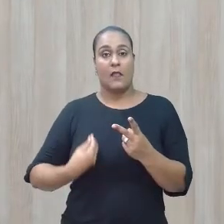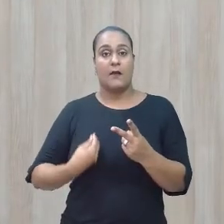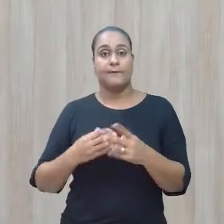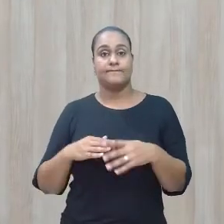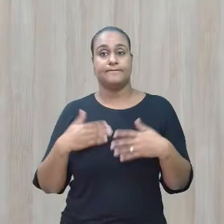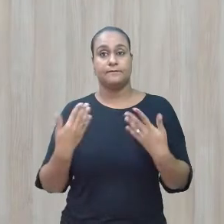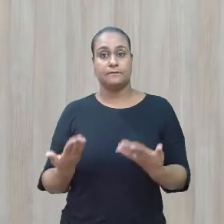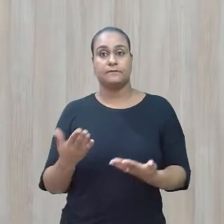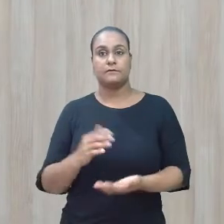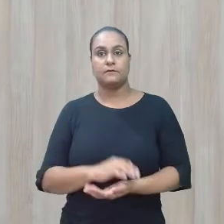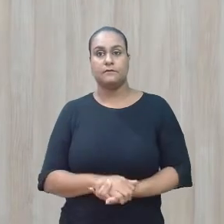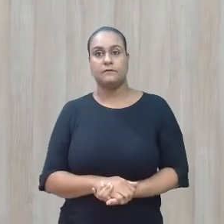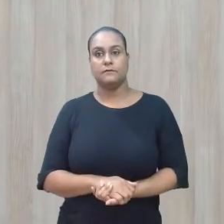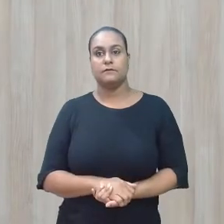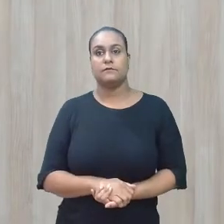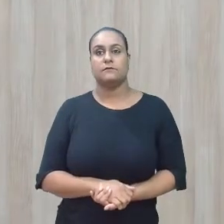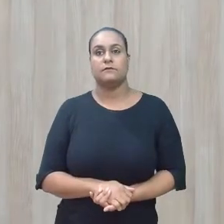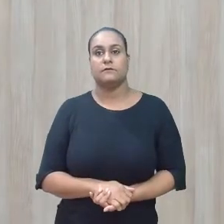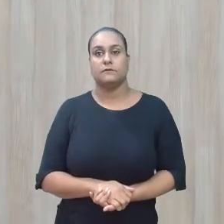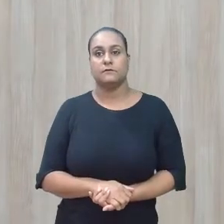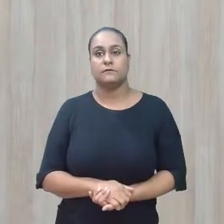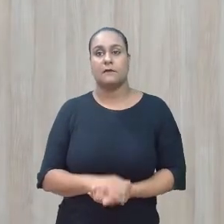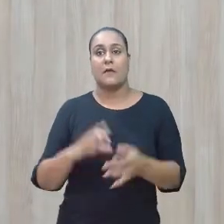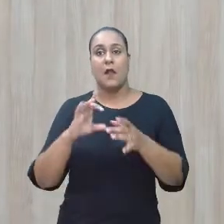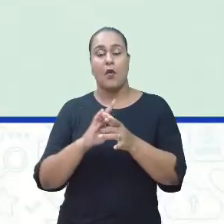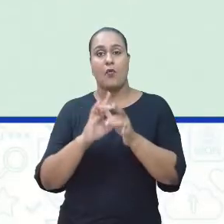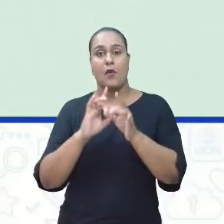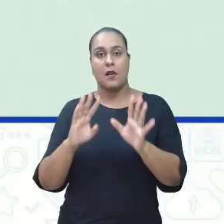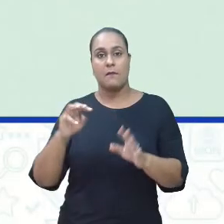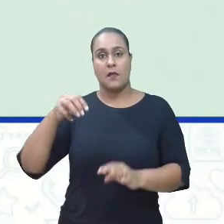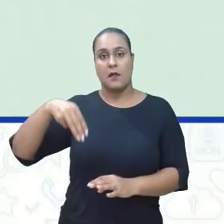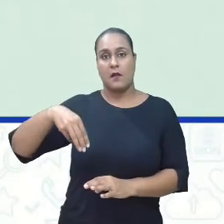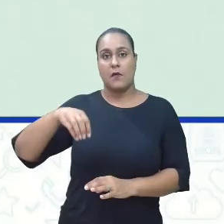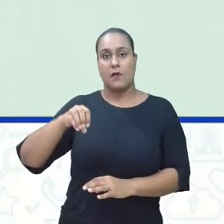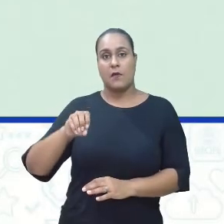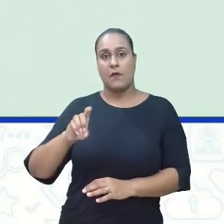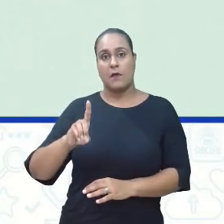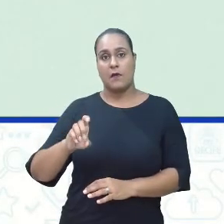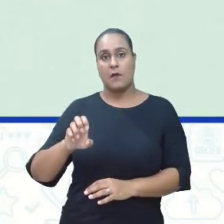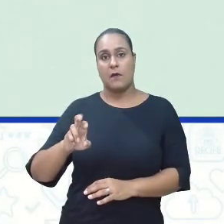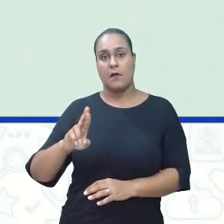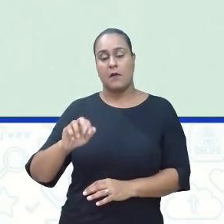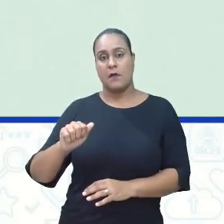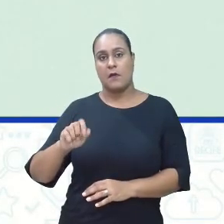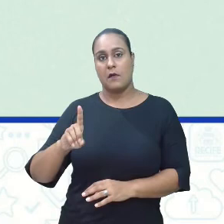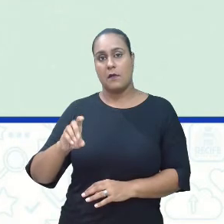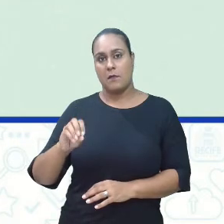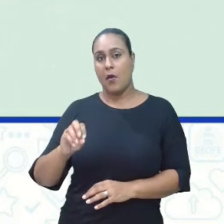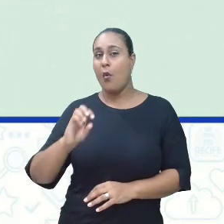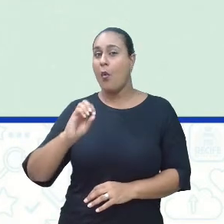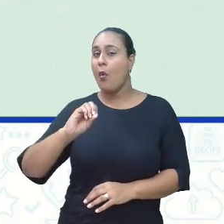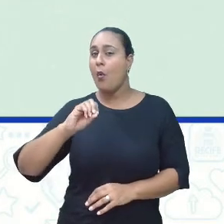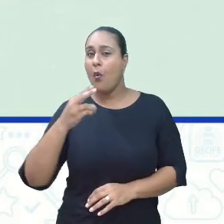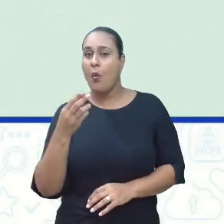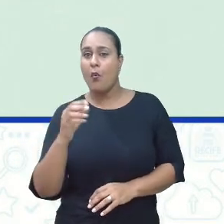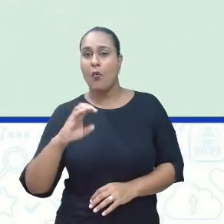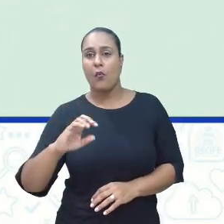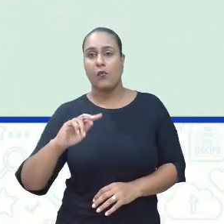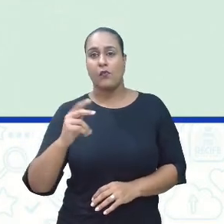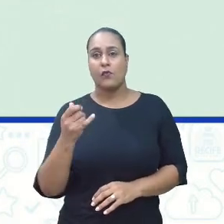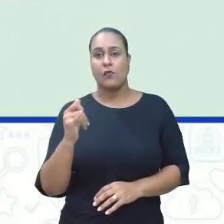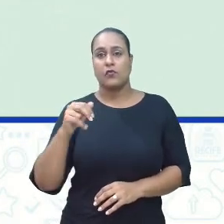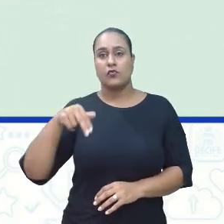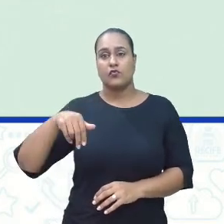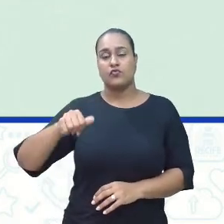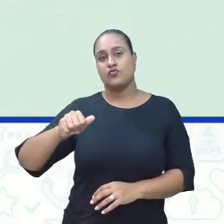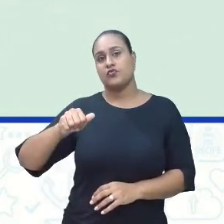ver, né? Então, além dos restauradores e caramurus, eu destaco aqui o grupo liberal moderado ou chimango. Então,